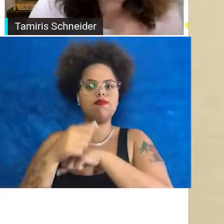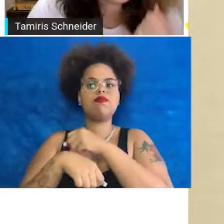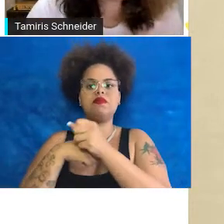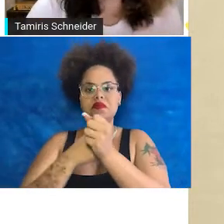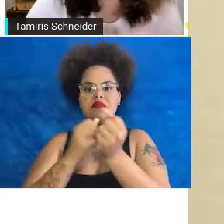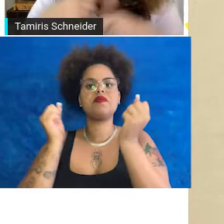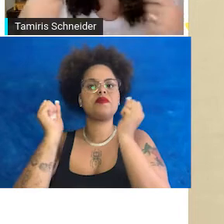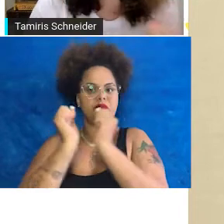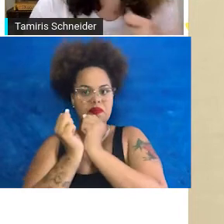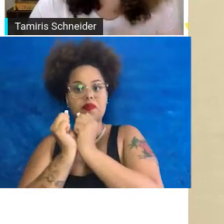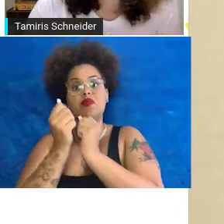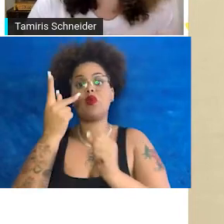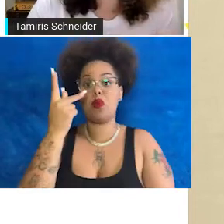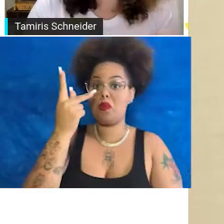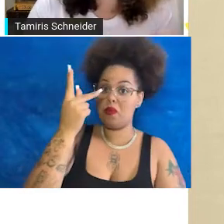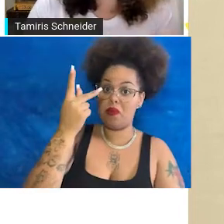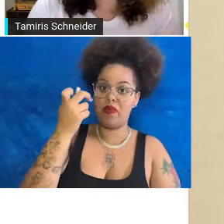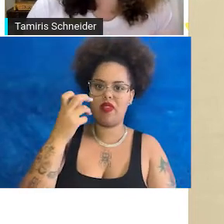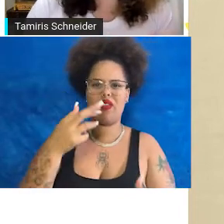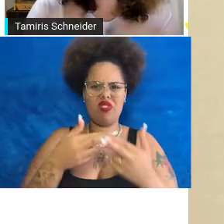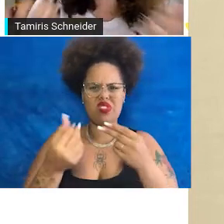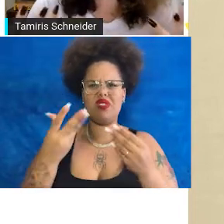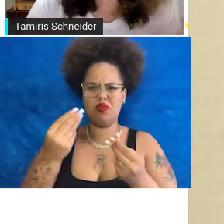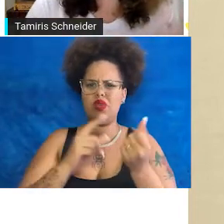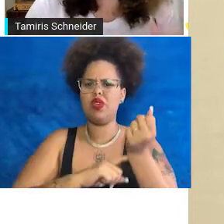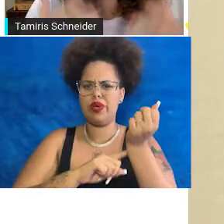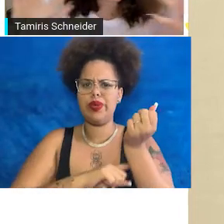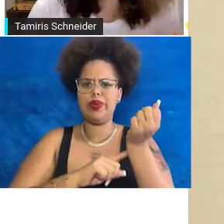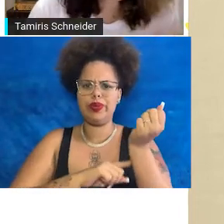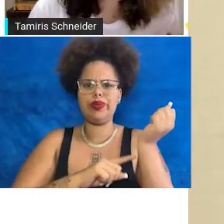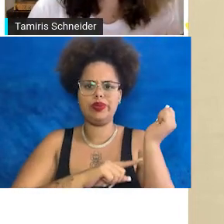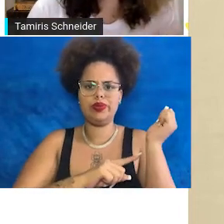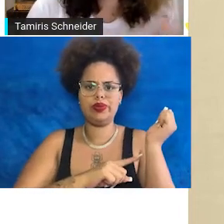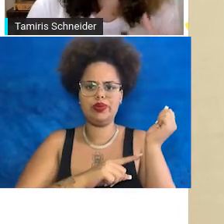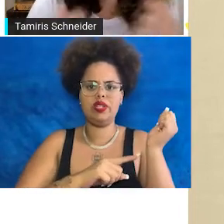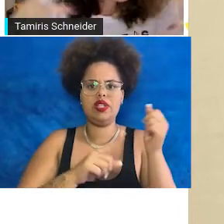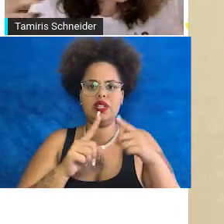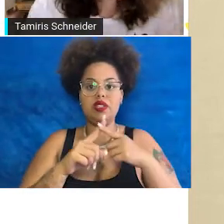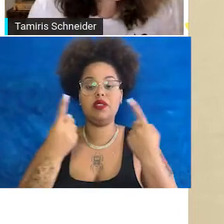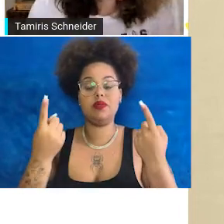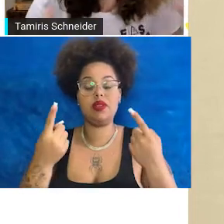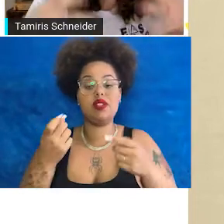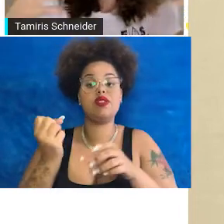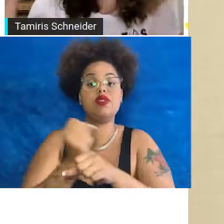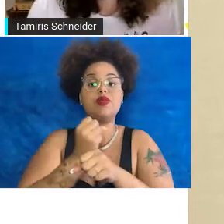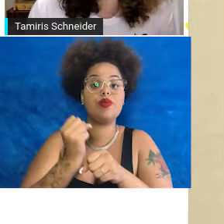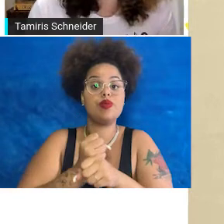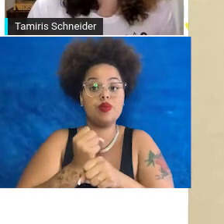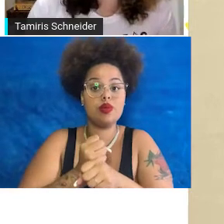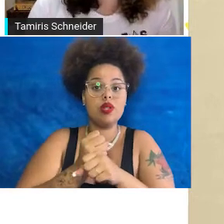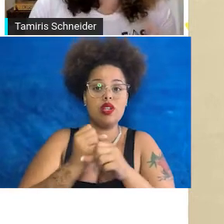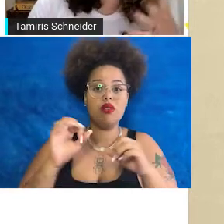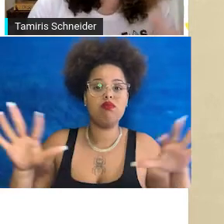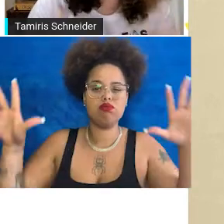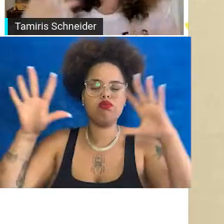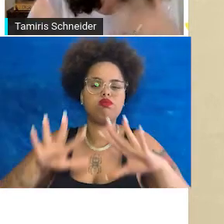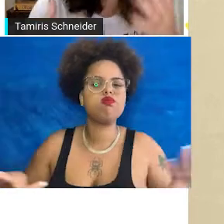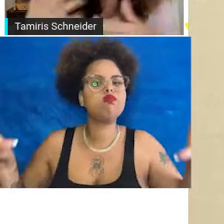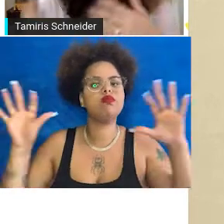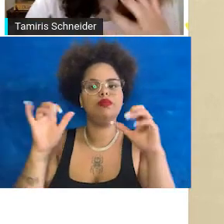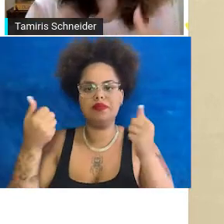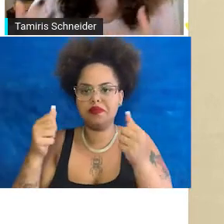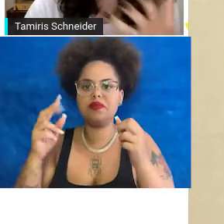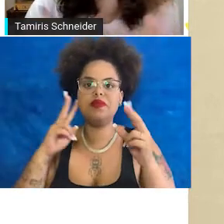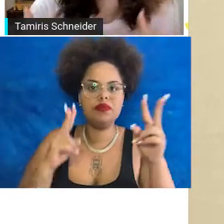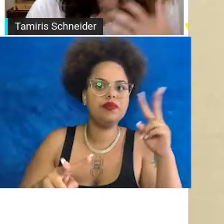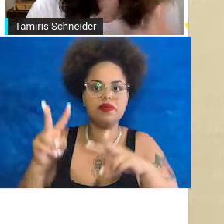da mão, do pé, sabe? É uma coisa meio tensa, mas enfim. Para conseguir construir a estética inteira do filme, a gente teve que